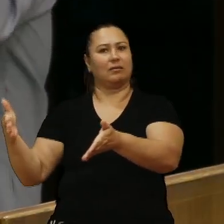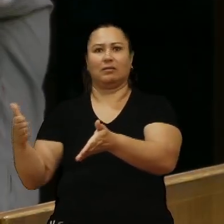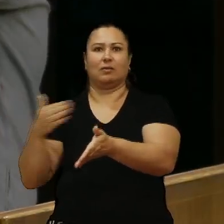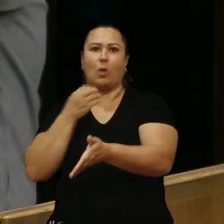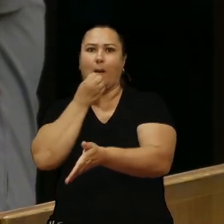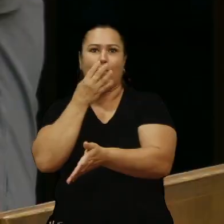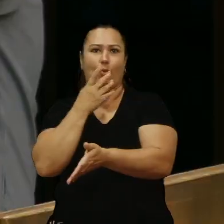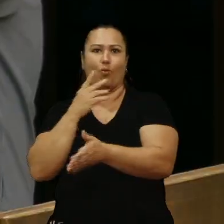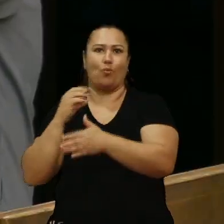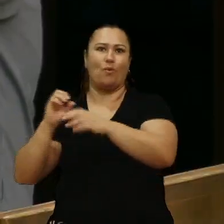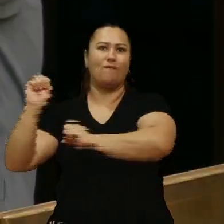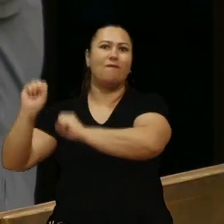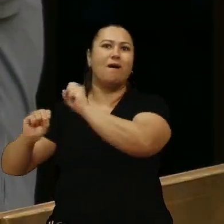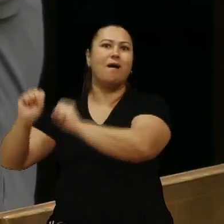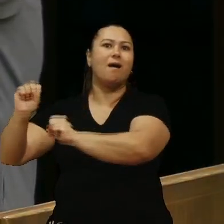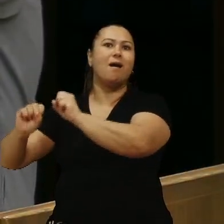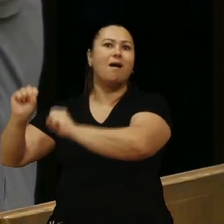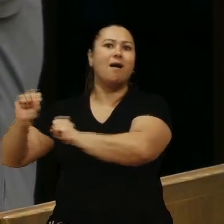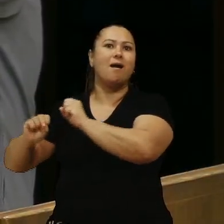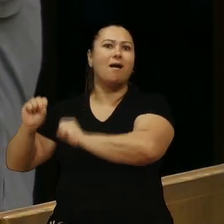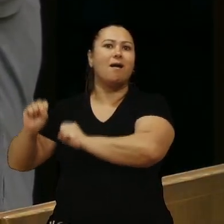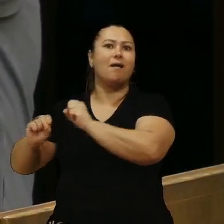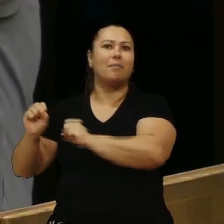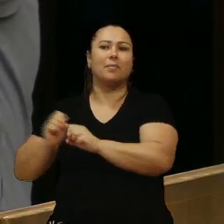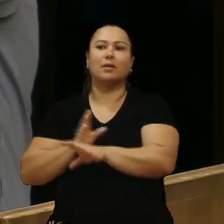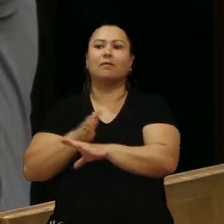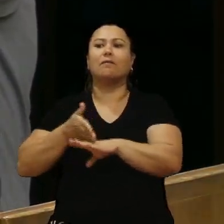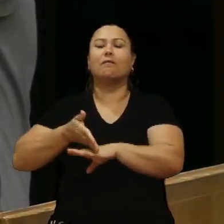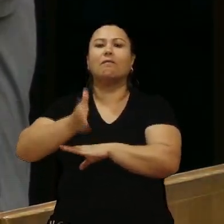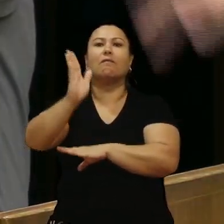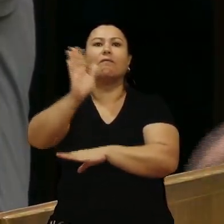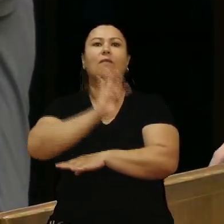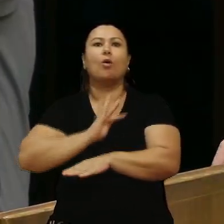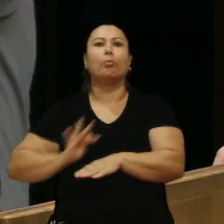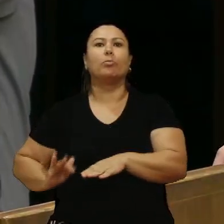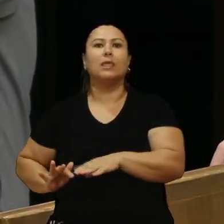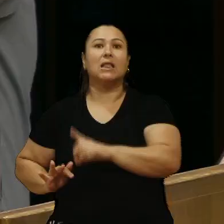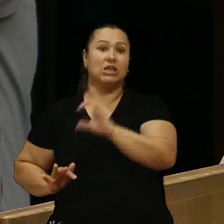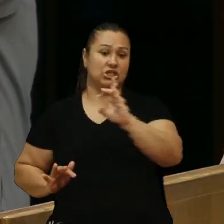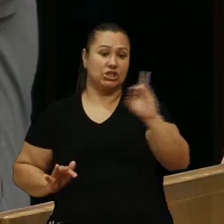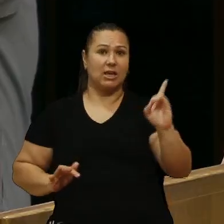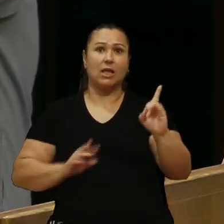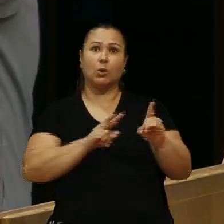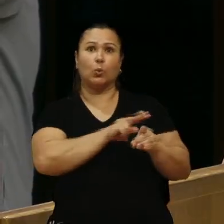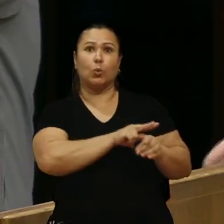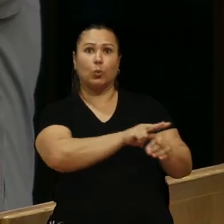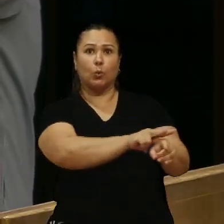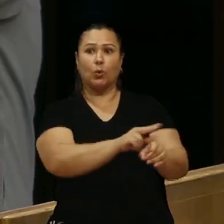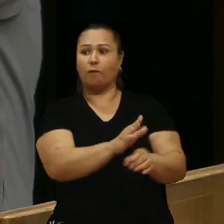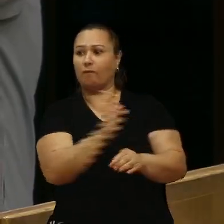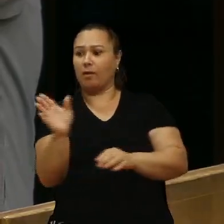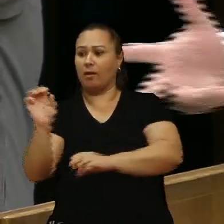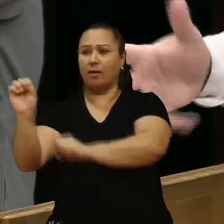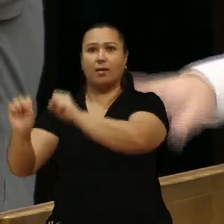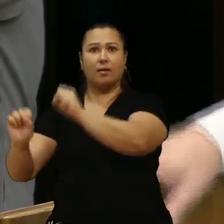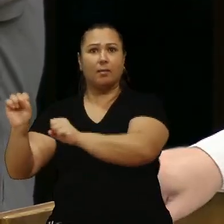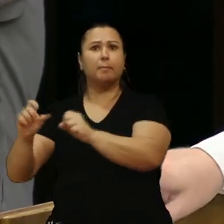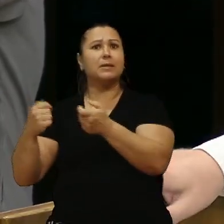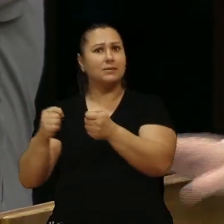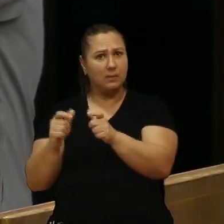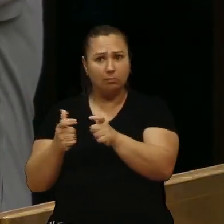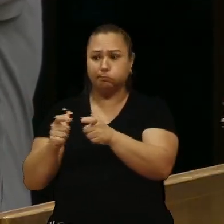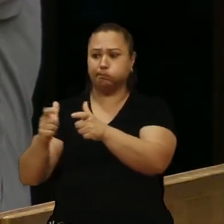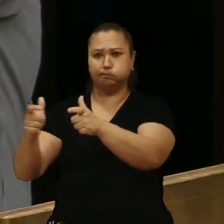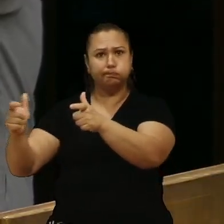o lado esquerdo de quem se desloca a Farroupilha. O lado direito deveria ser preservado e o lado esquerdo deveria ser uma zona industrial, porque essa cidade precisa crescer para algum